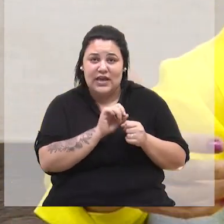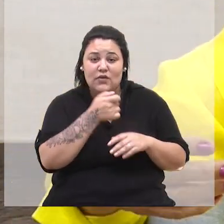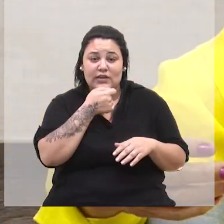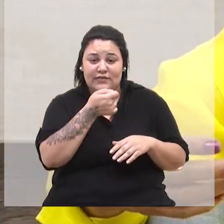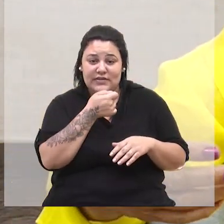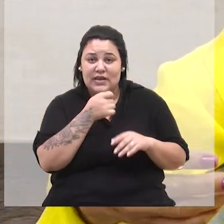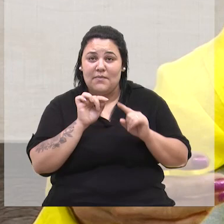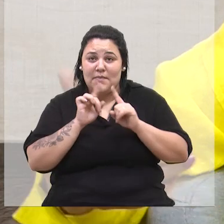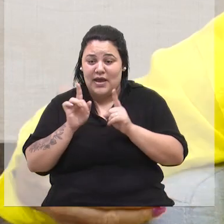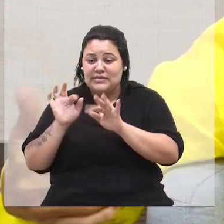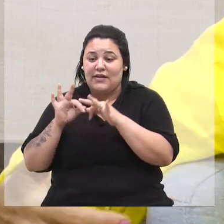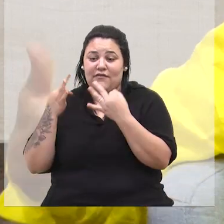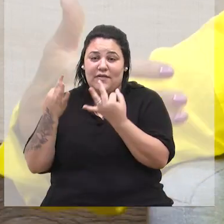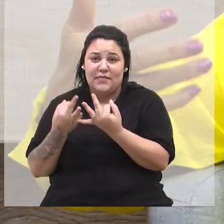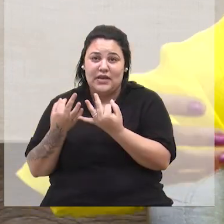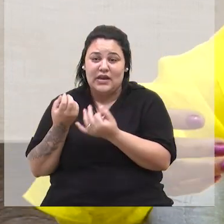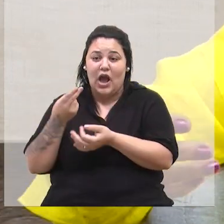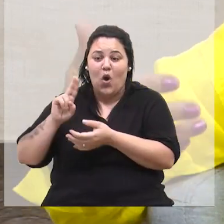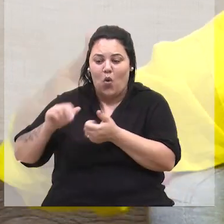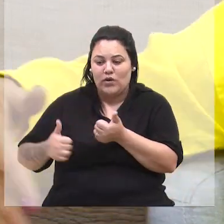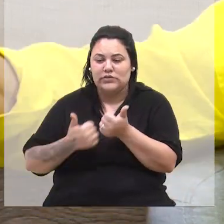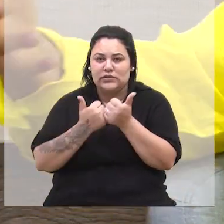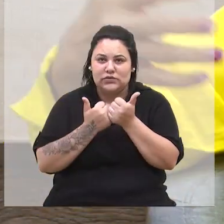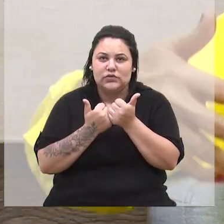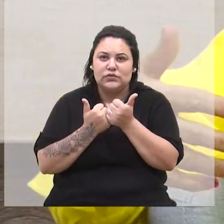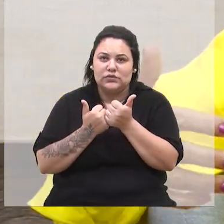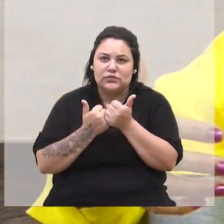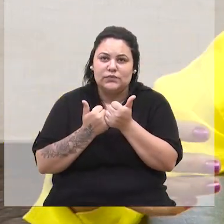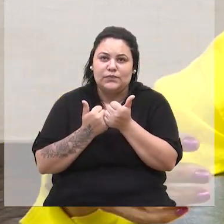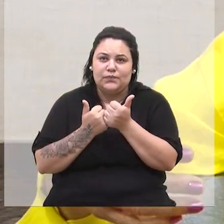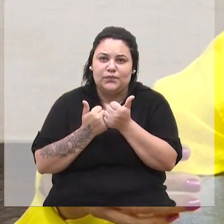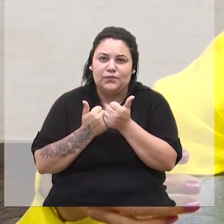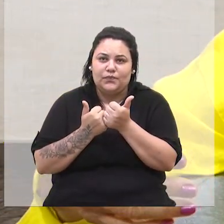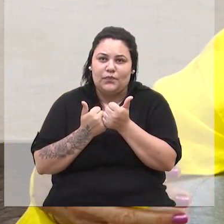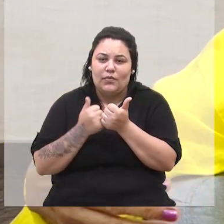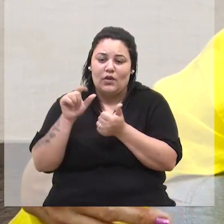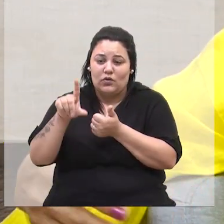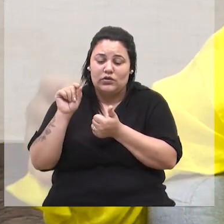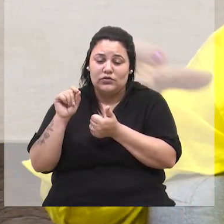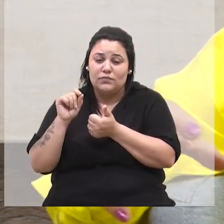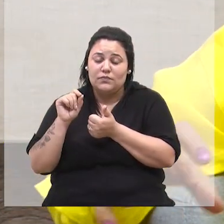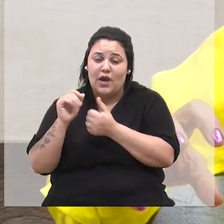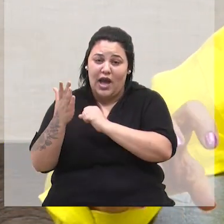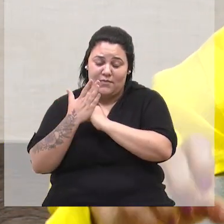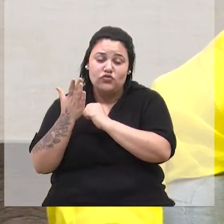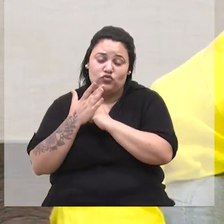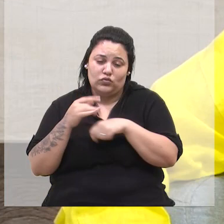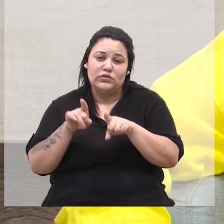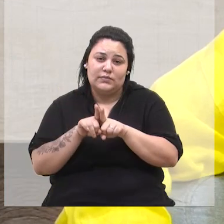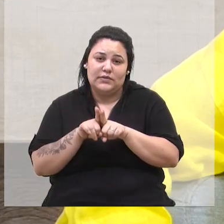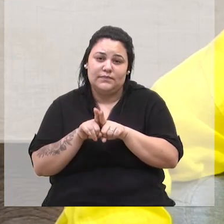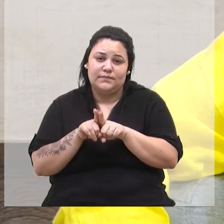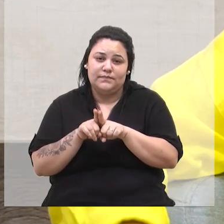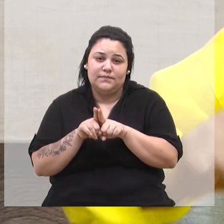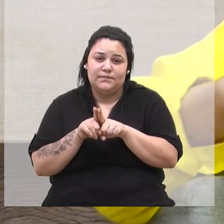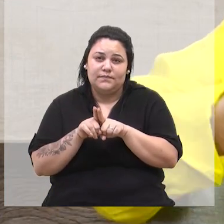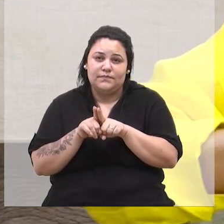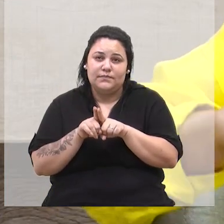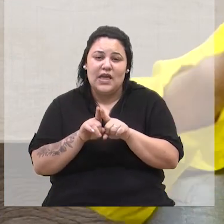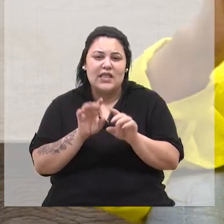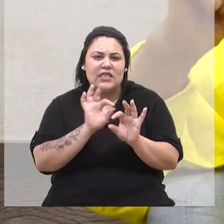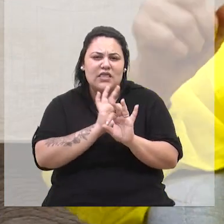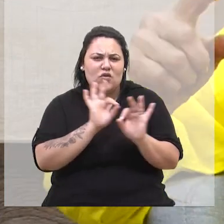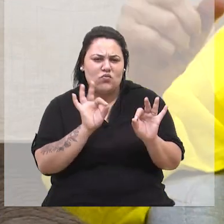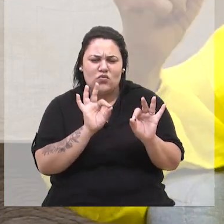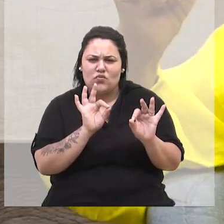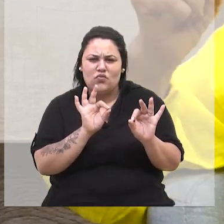fizeram entrevista, mas aí os familiares ou assessores de quem foi eleito ajudou a compor, e nenhuma